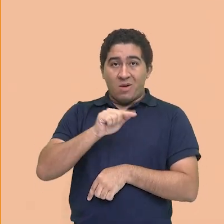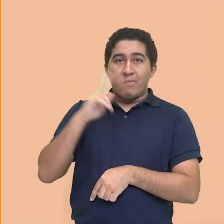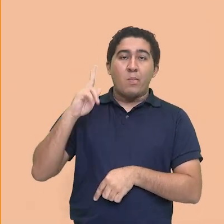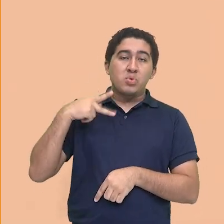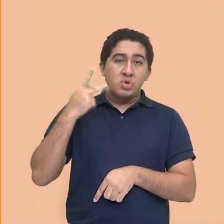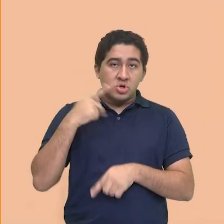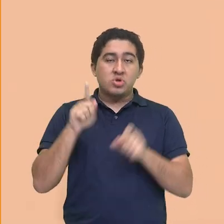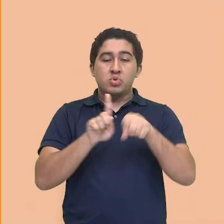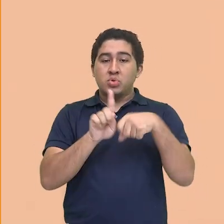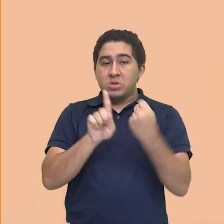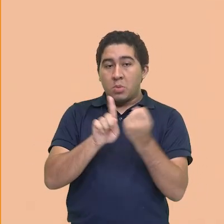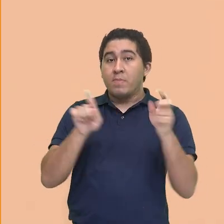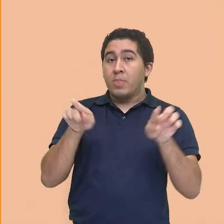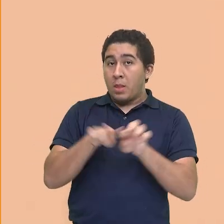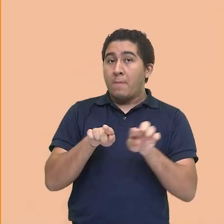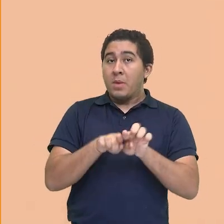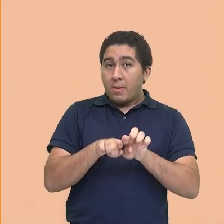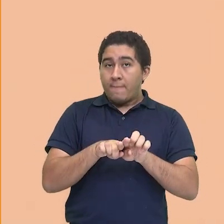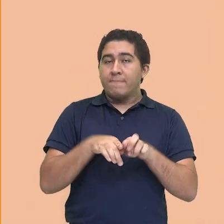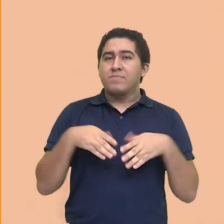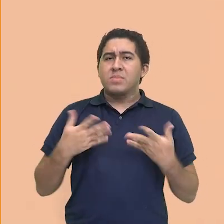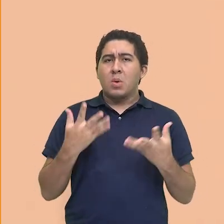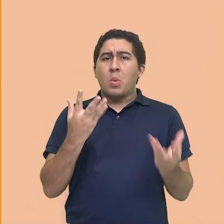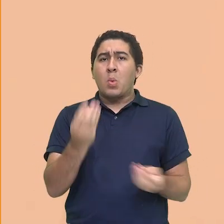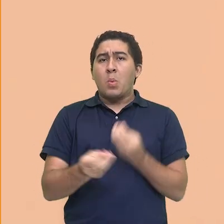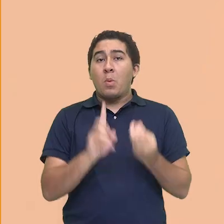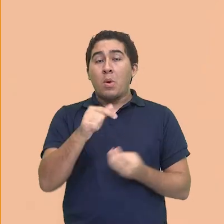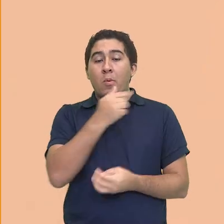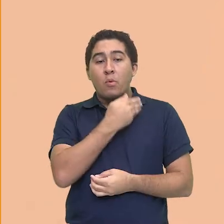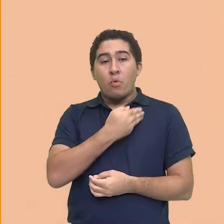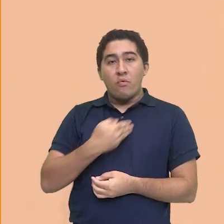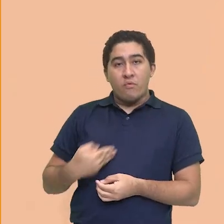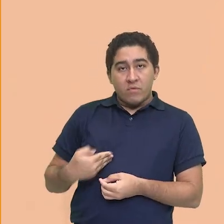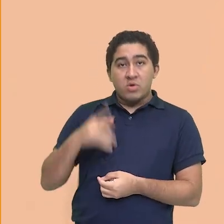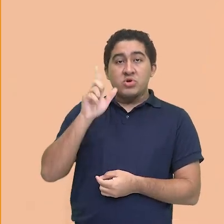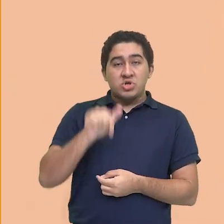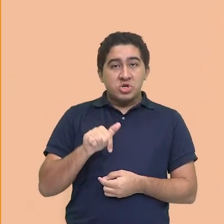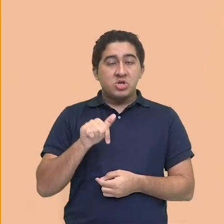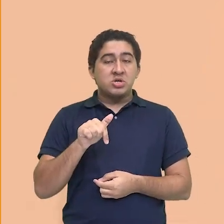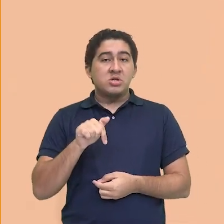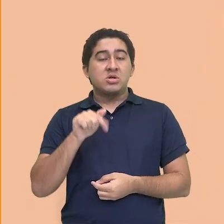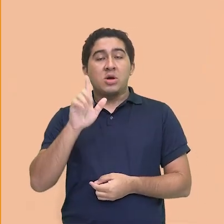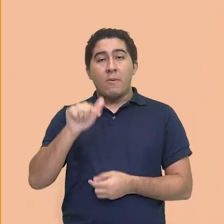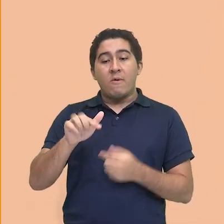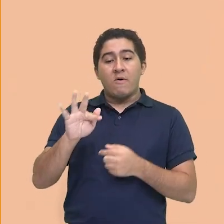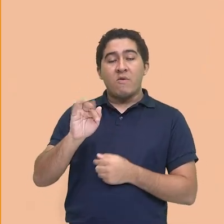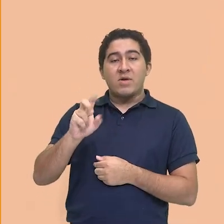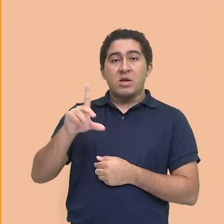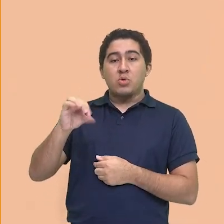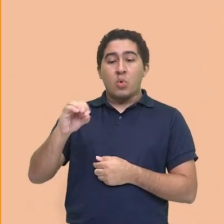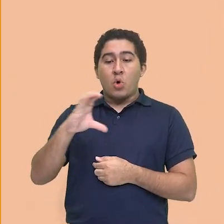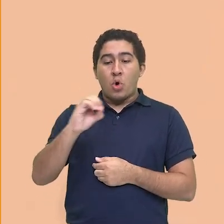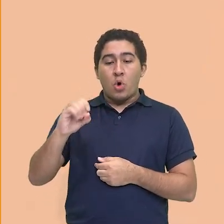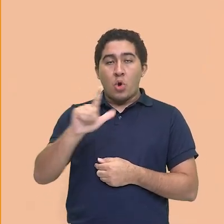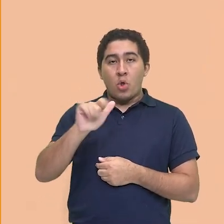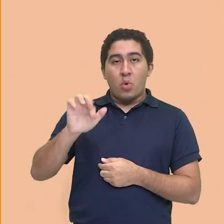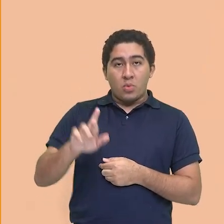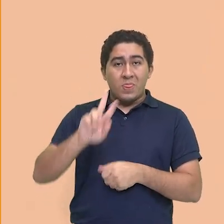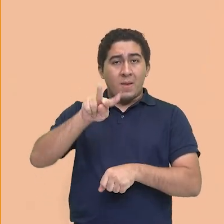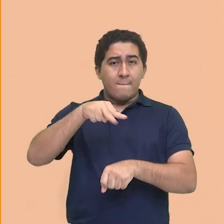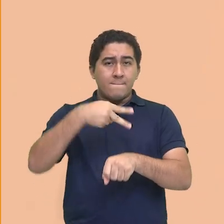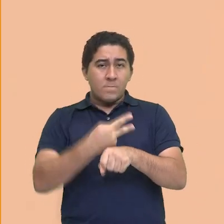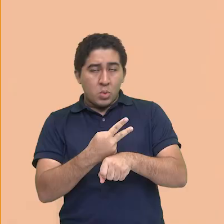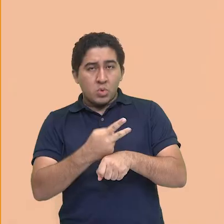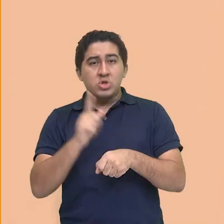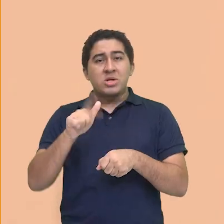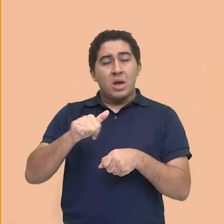e social. Então, como é que o governo de Fernando Collor de Mello, né, pós-ditadura civil-militar